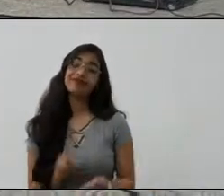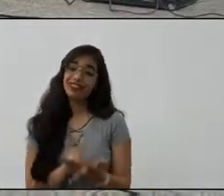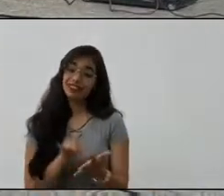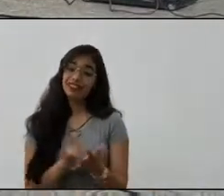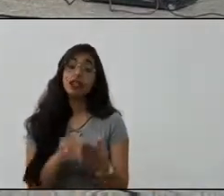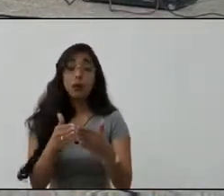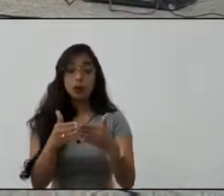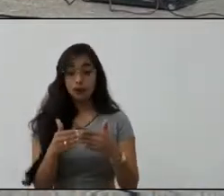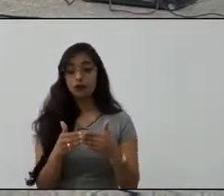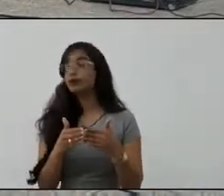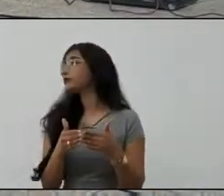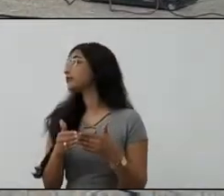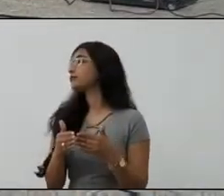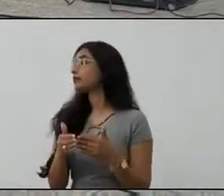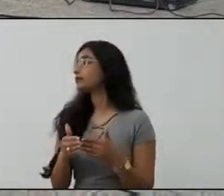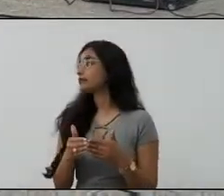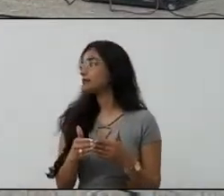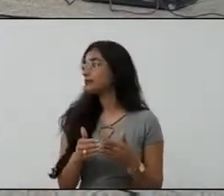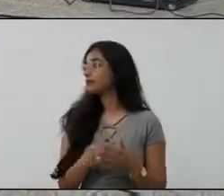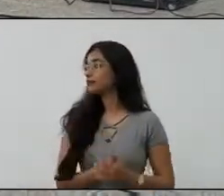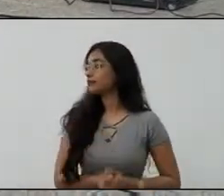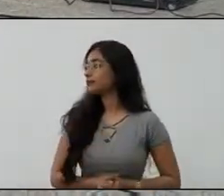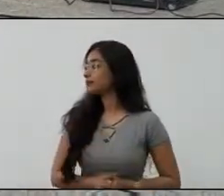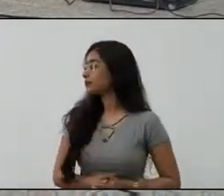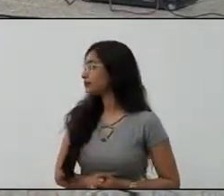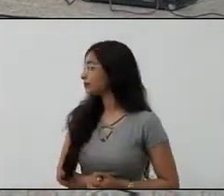Por favor, eu estou com a garra.